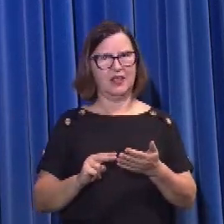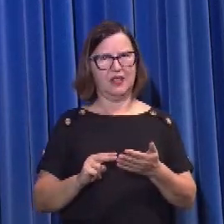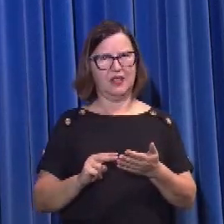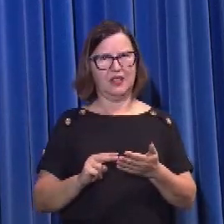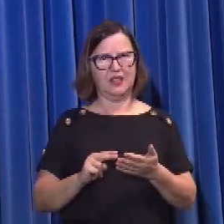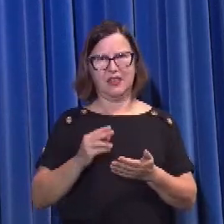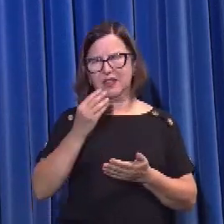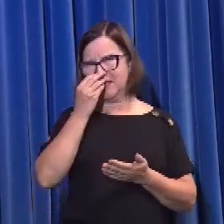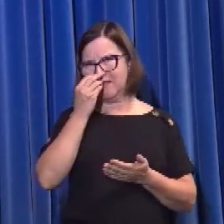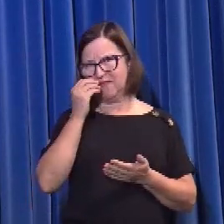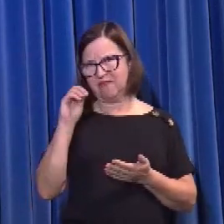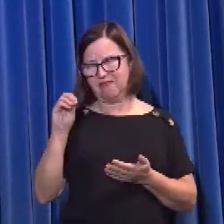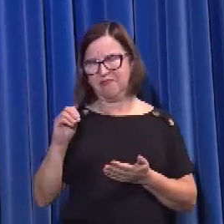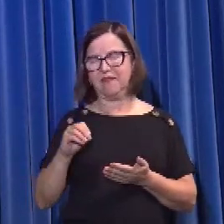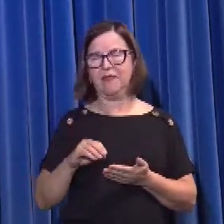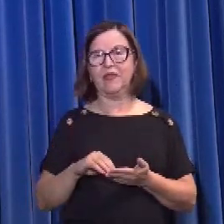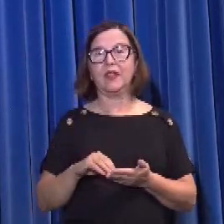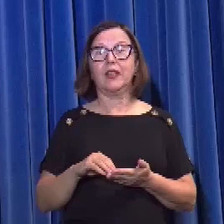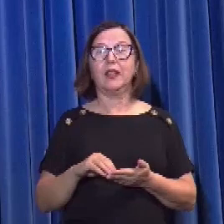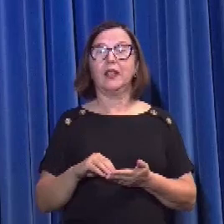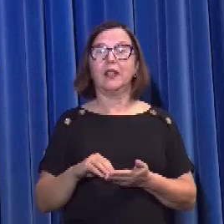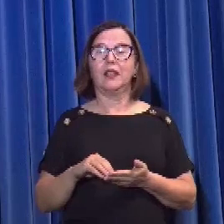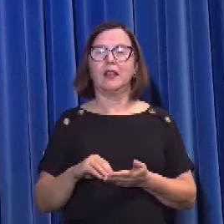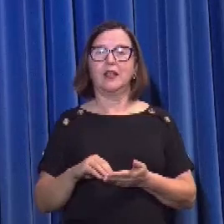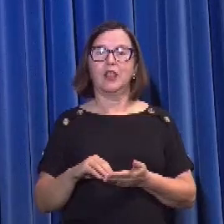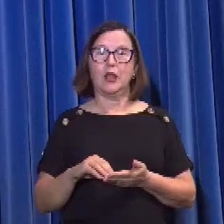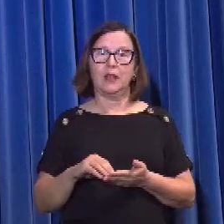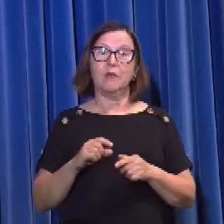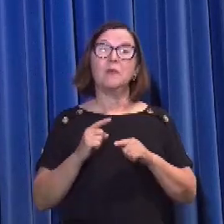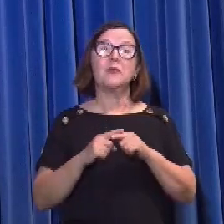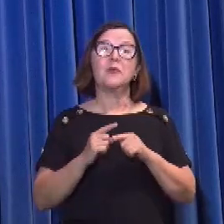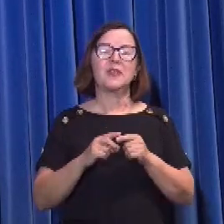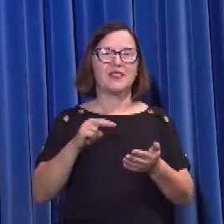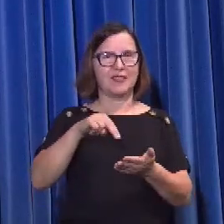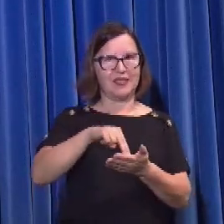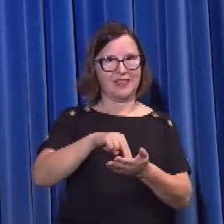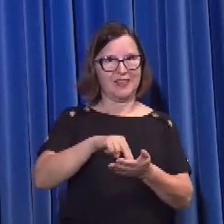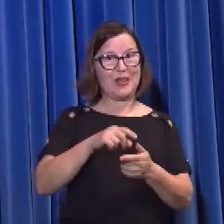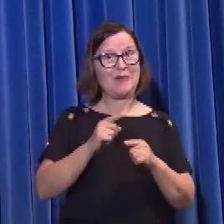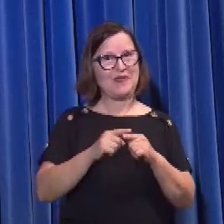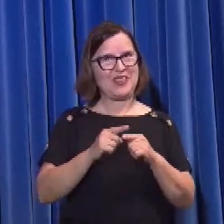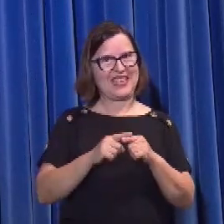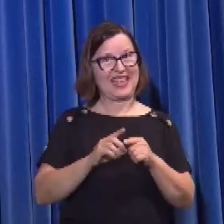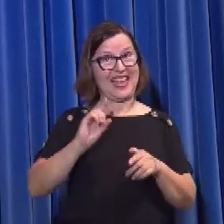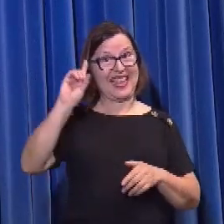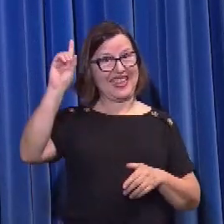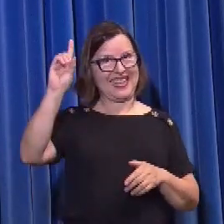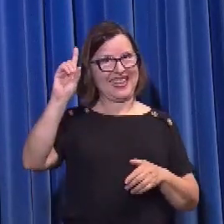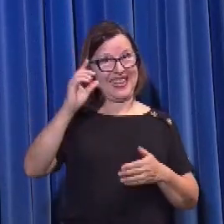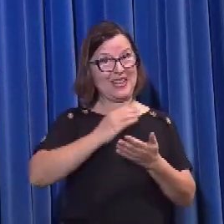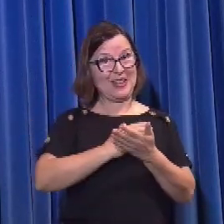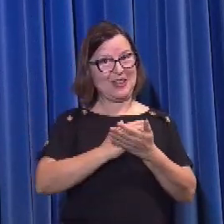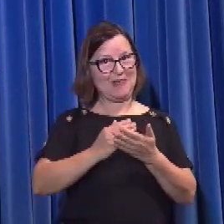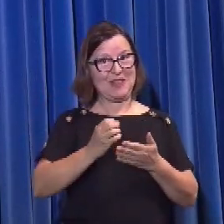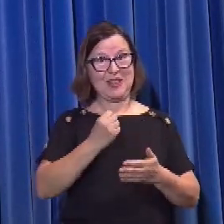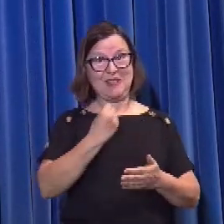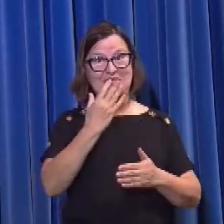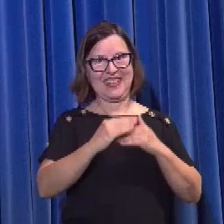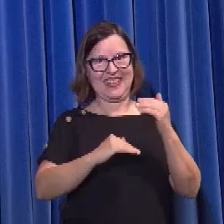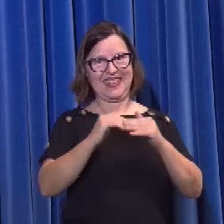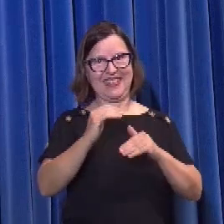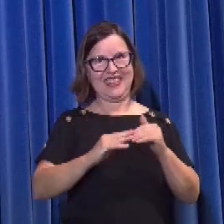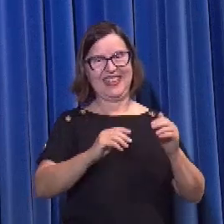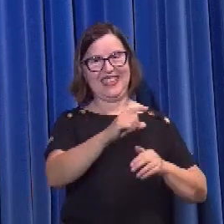por que perseveramos? Porque aquele que começou a boa obra em nós está nos aperfeiçoando